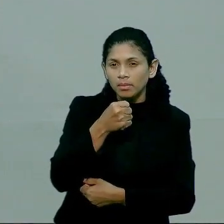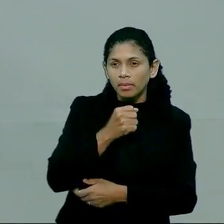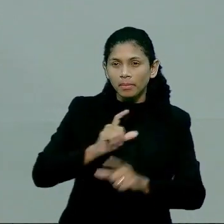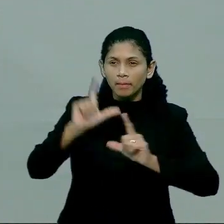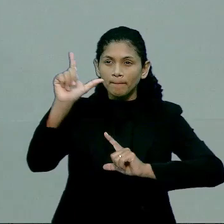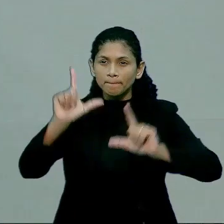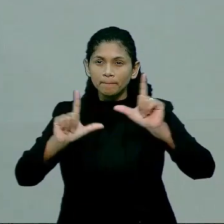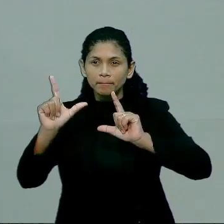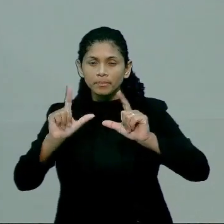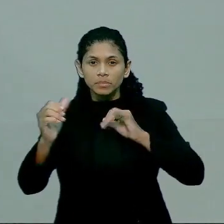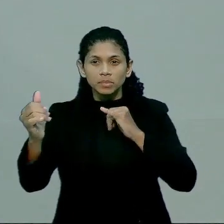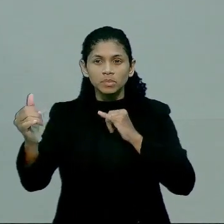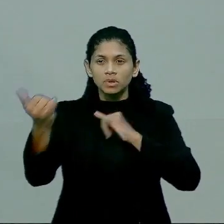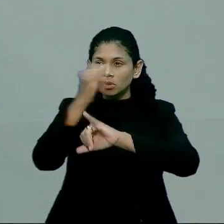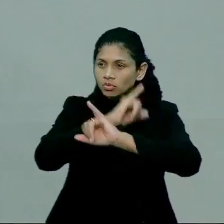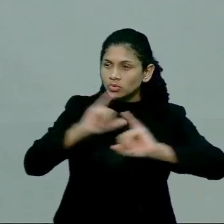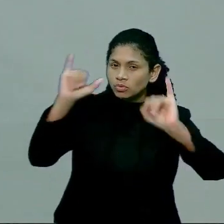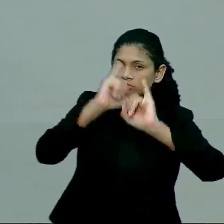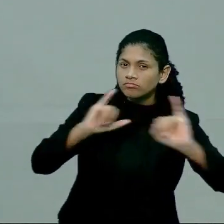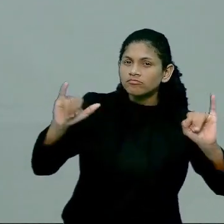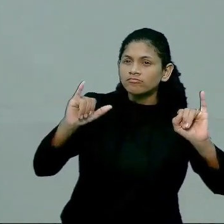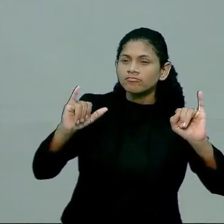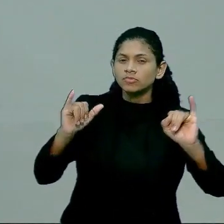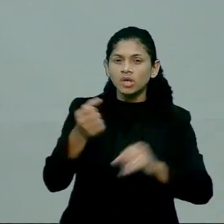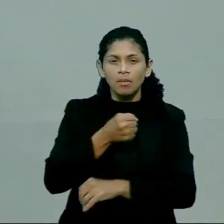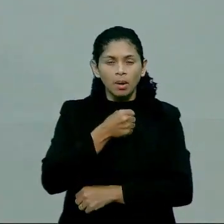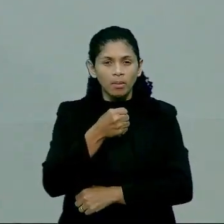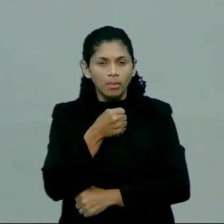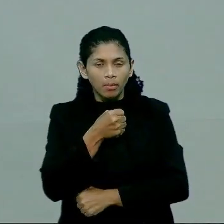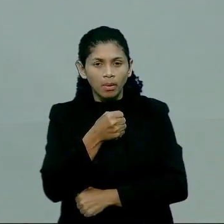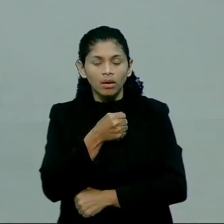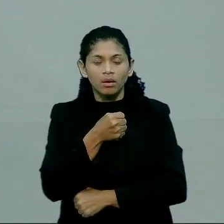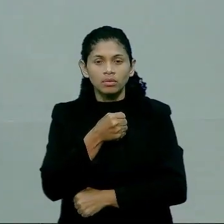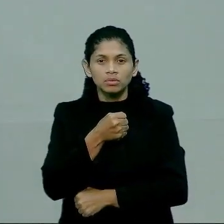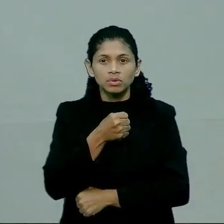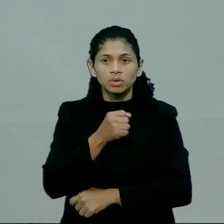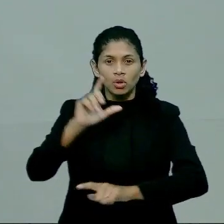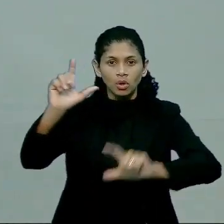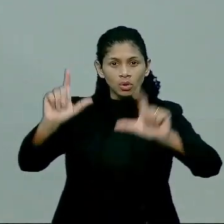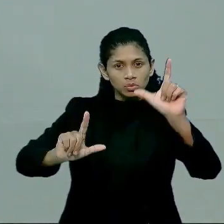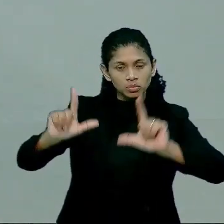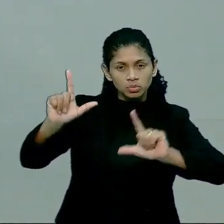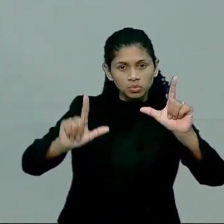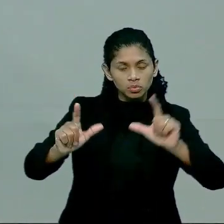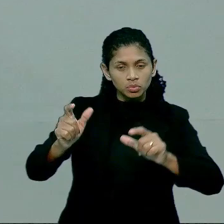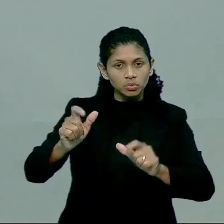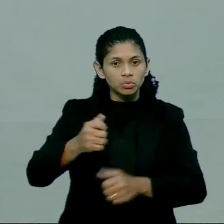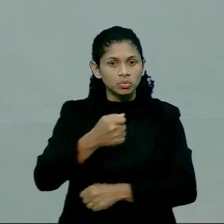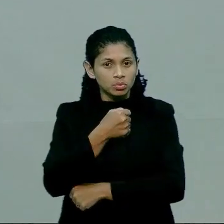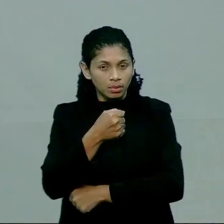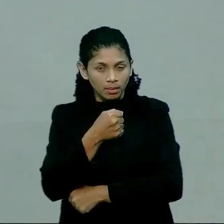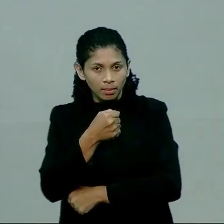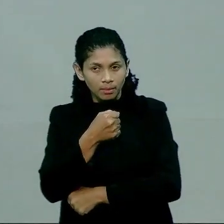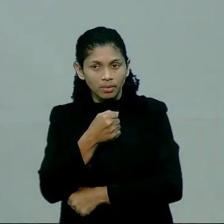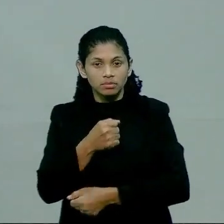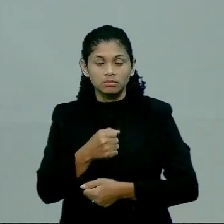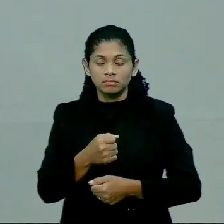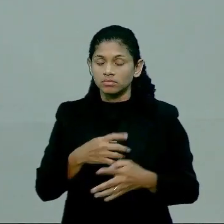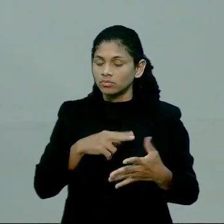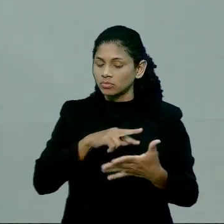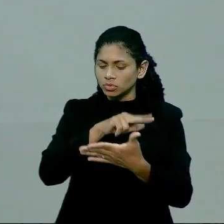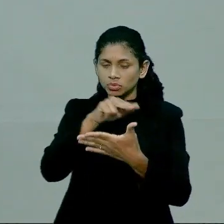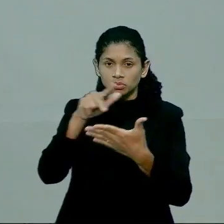sobre a notícia se referimos ao a reportagem ao noticiário né Ou seja todos os períodos